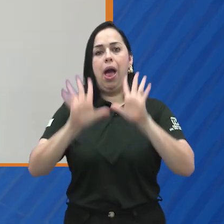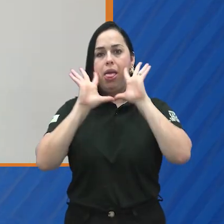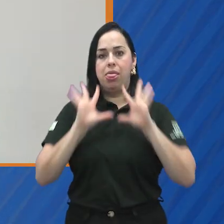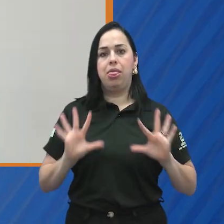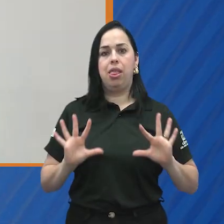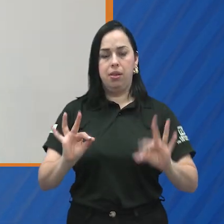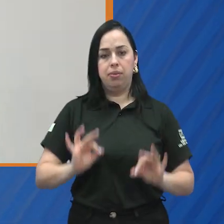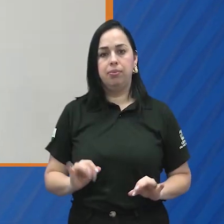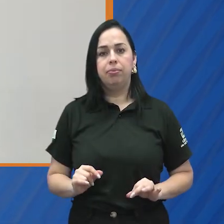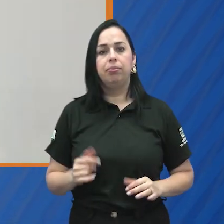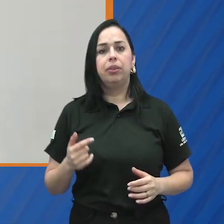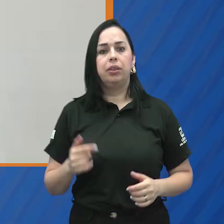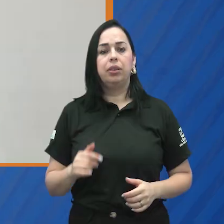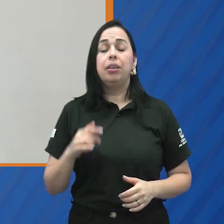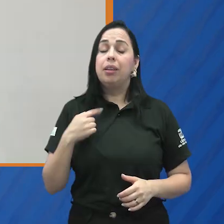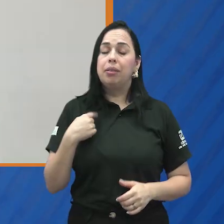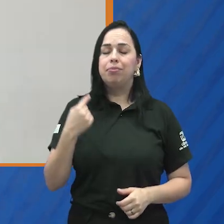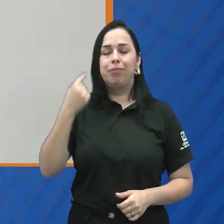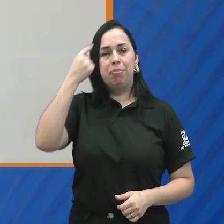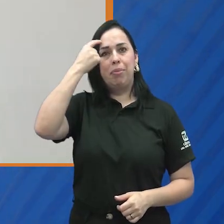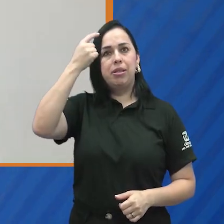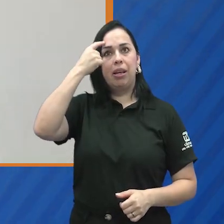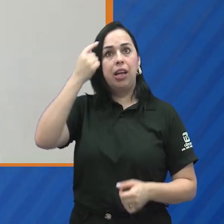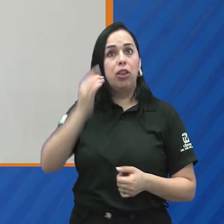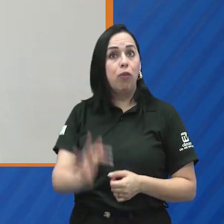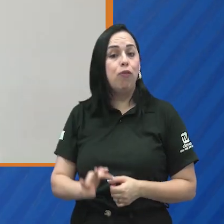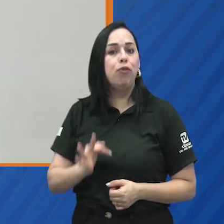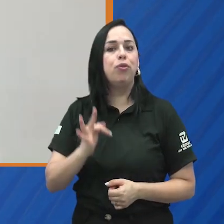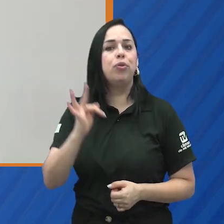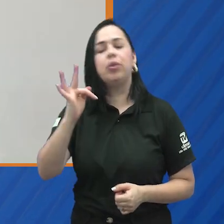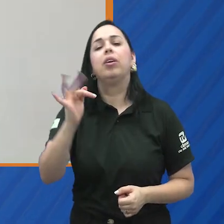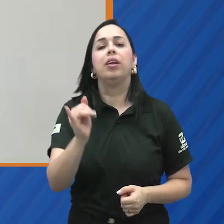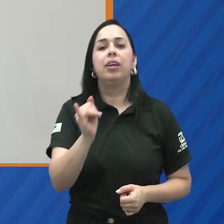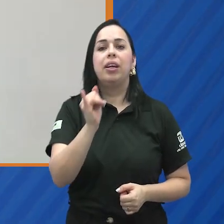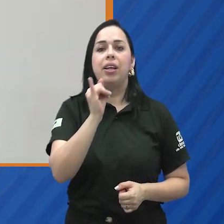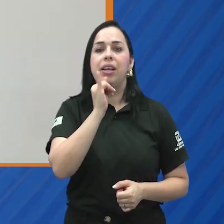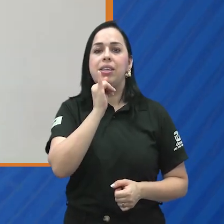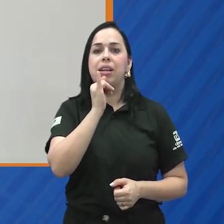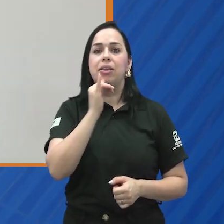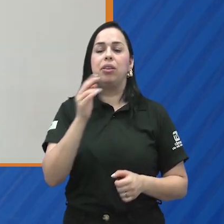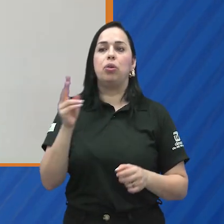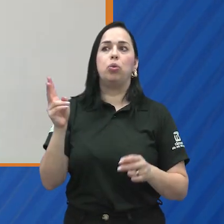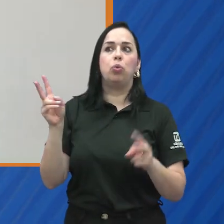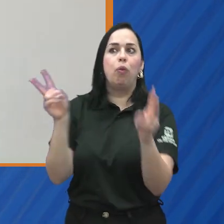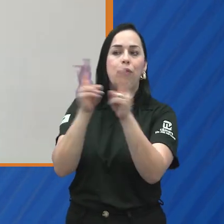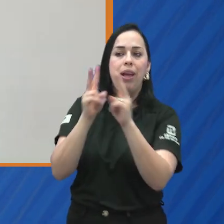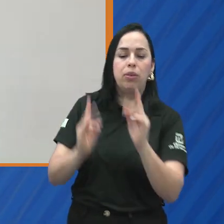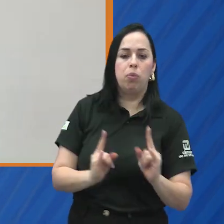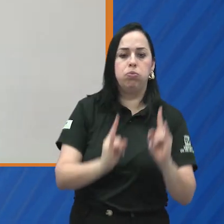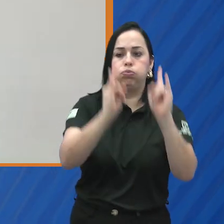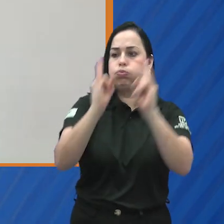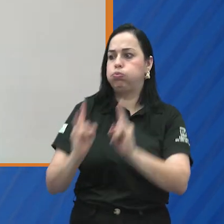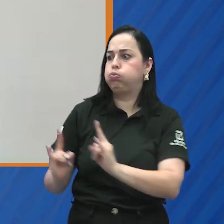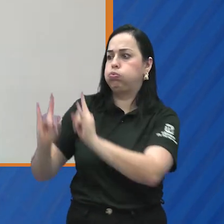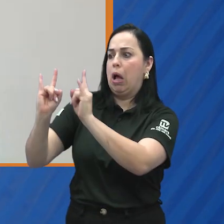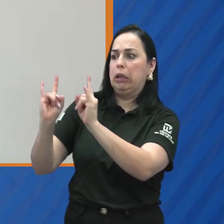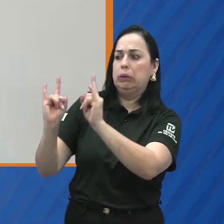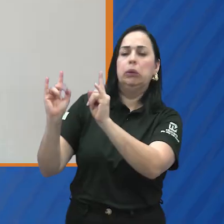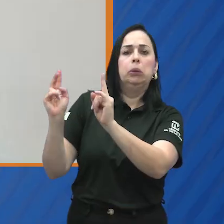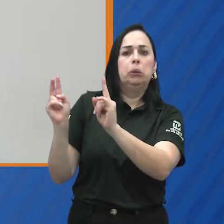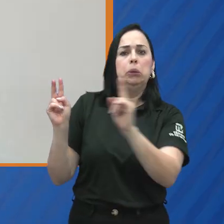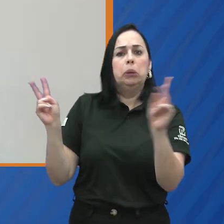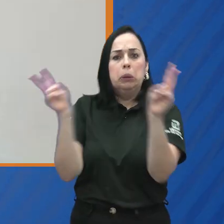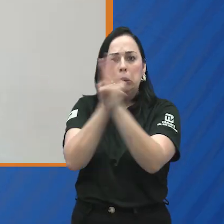temos efeitos que serão para a vida toda, como a questão da ventilação, da geração